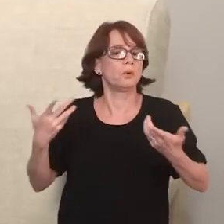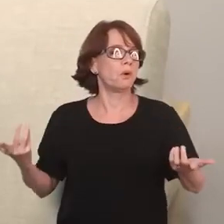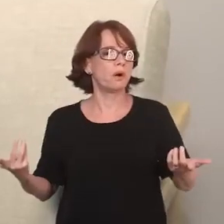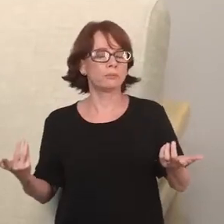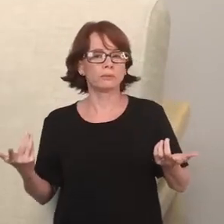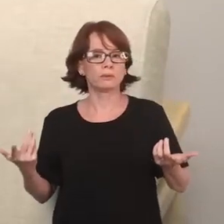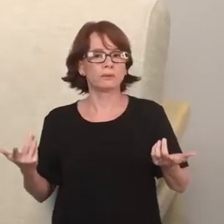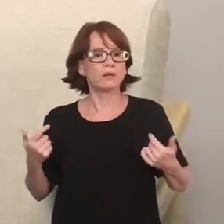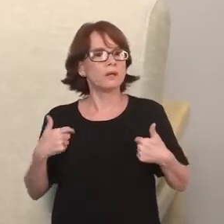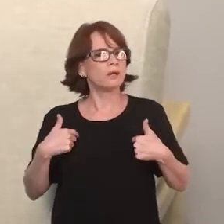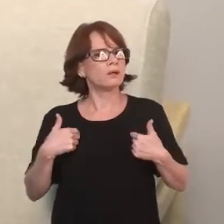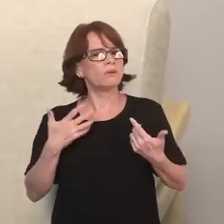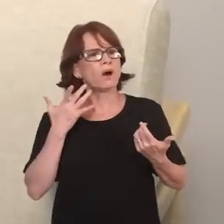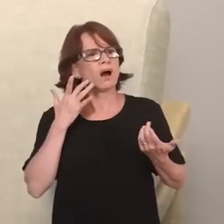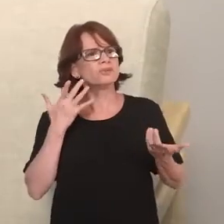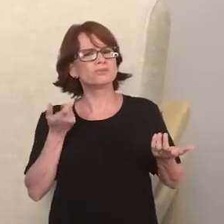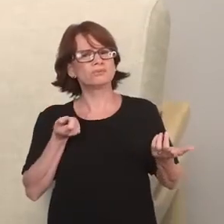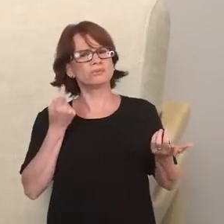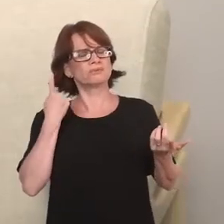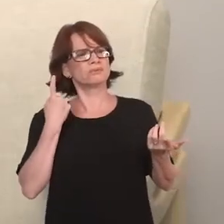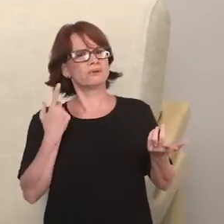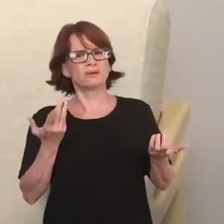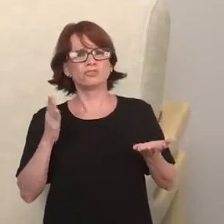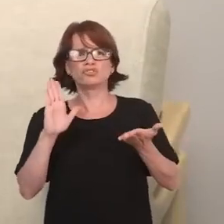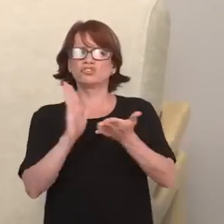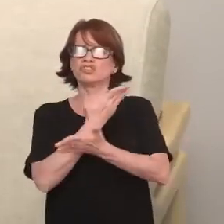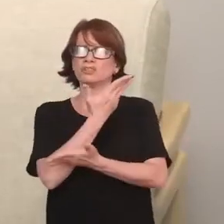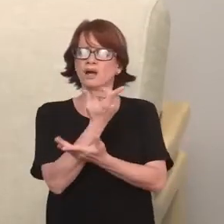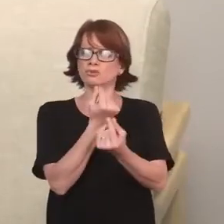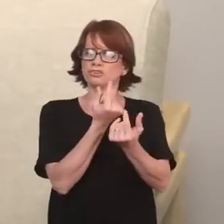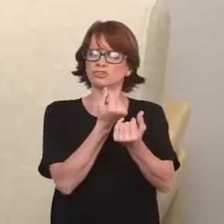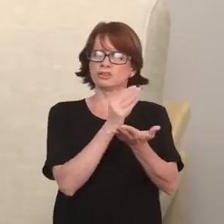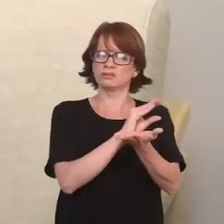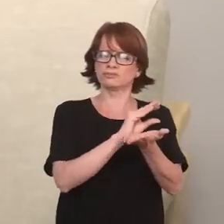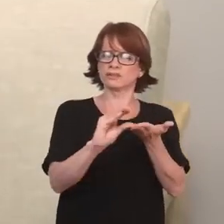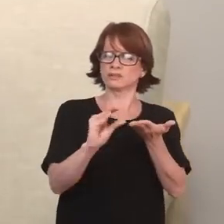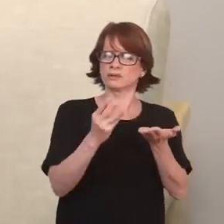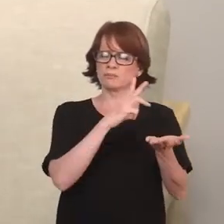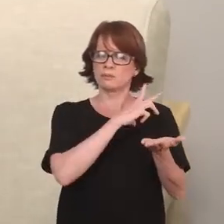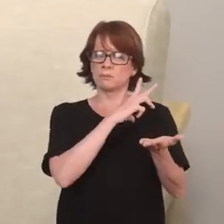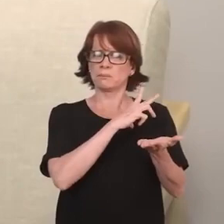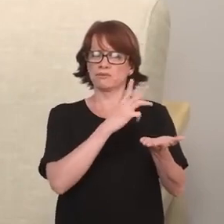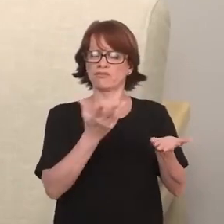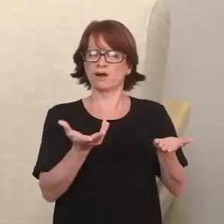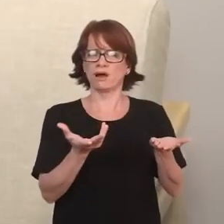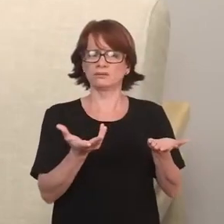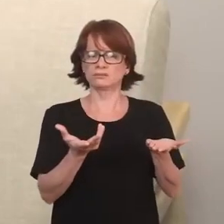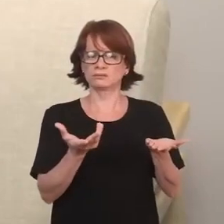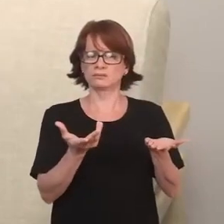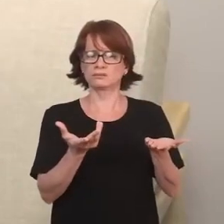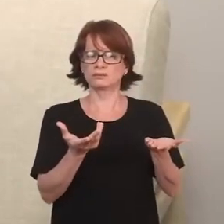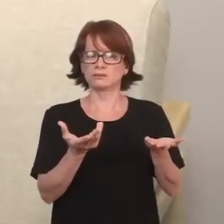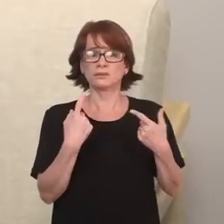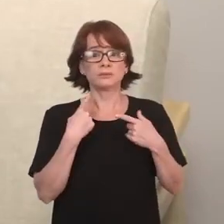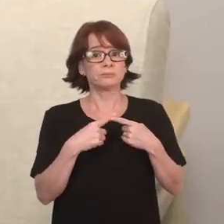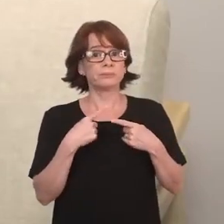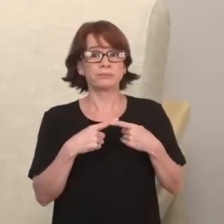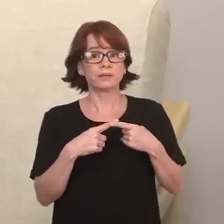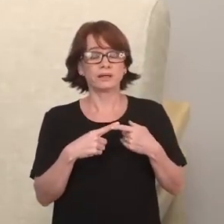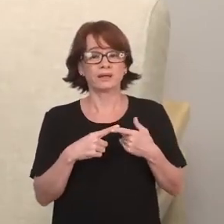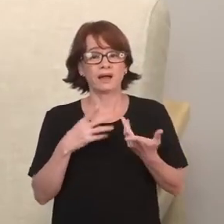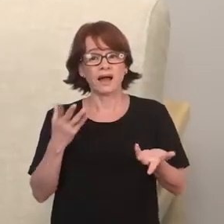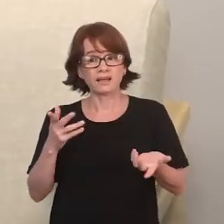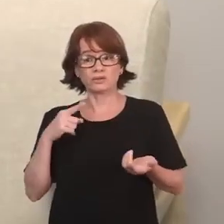absurdo terem retirado o financiamento privado de campanha. Porque aí, o que acontece? O nosso sistema é cada vez menos